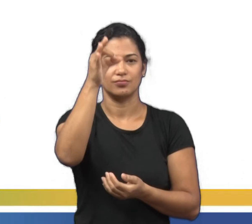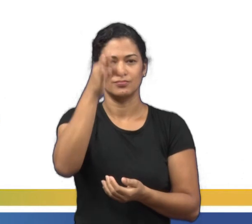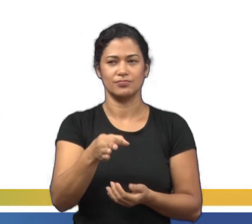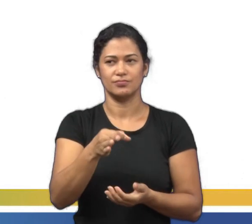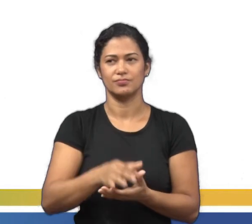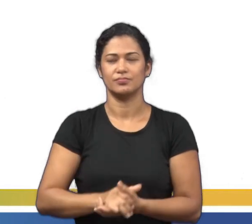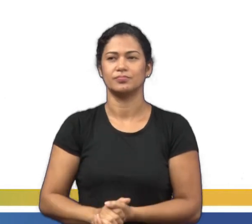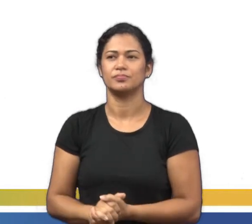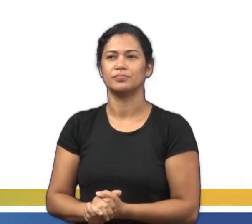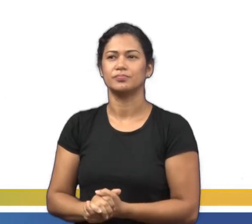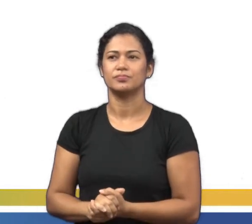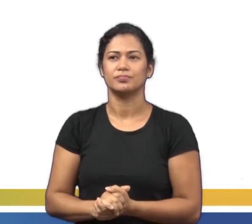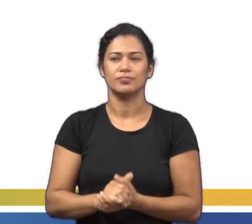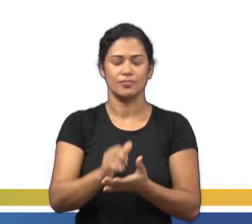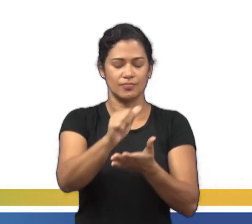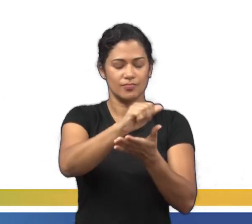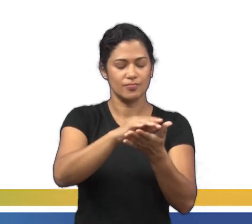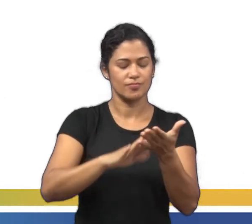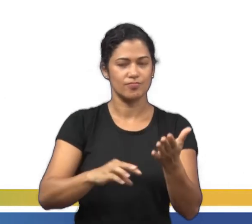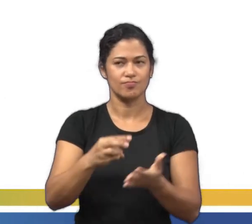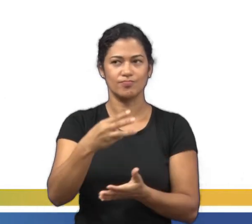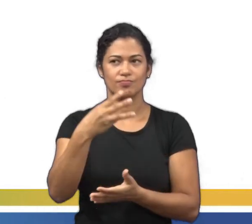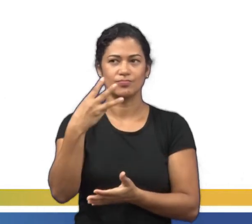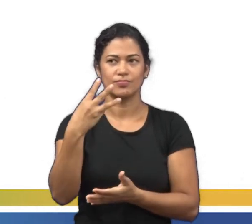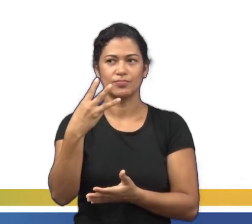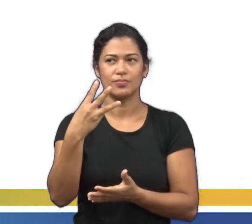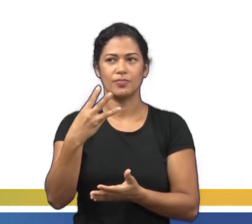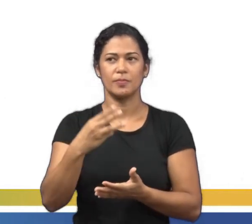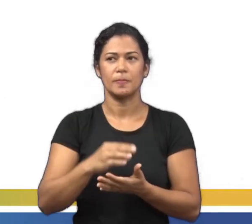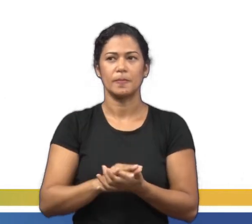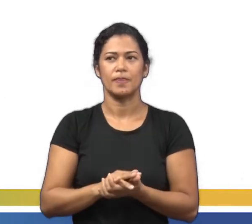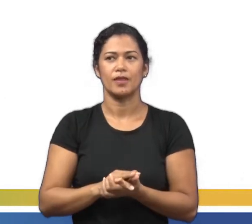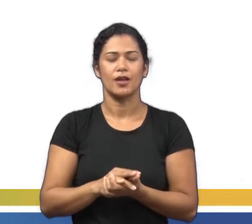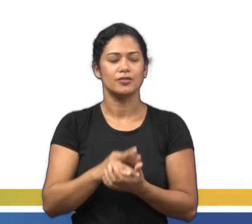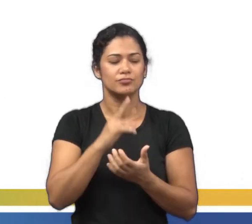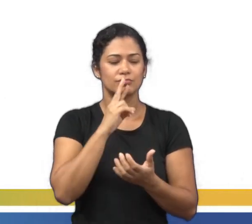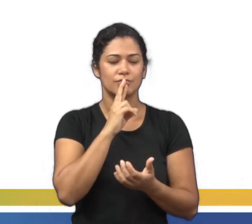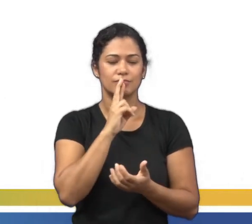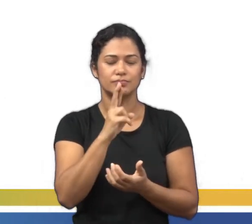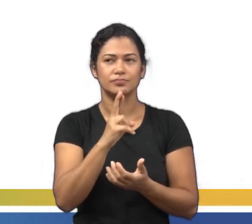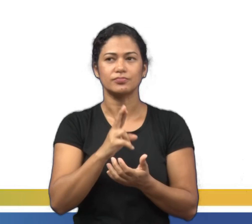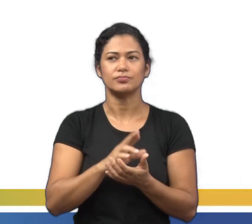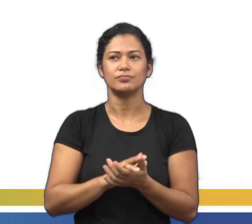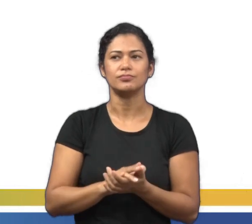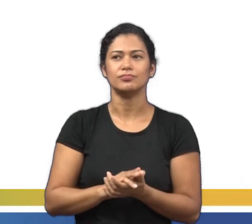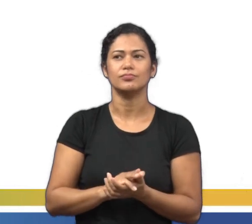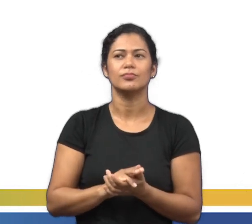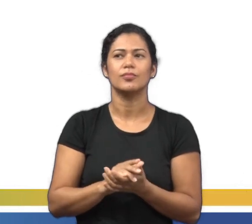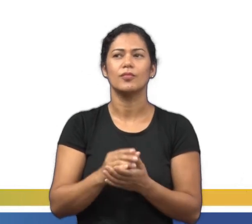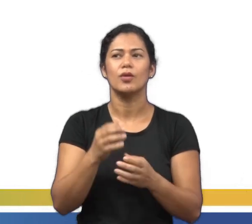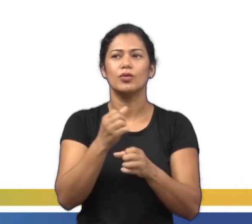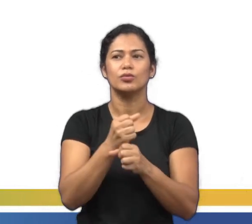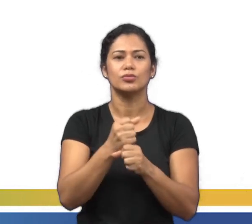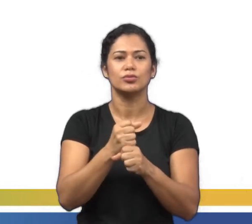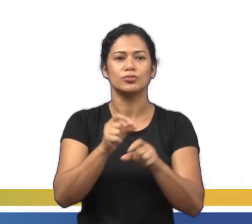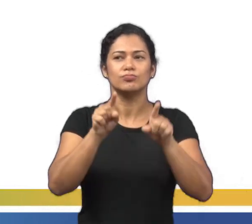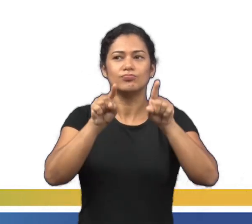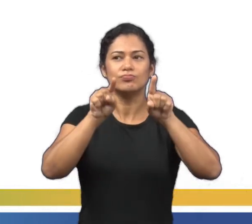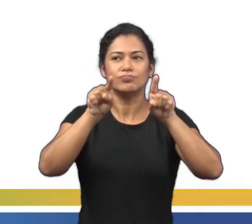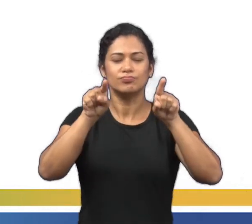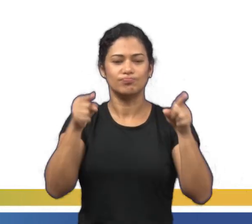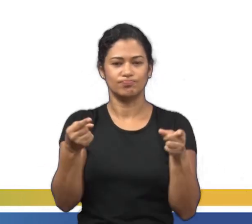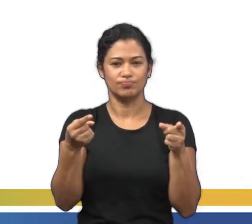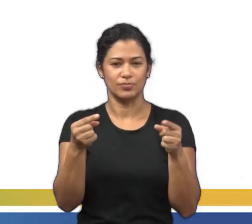a questão 3 é para vocês resolverem essa expressão numérica aqui. Menos 5 mais 1 ao